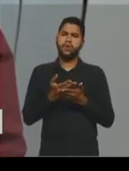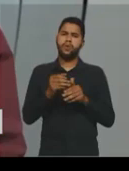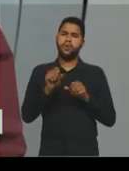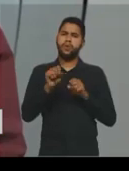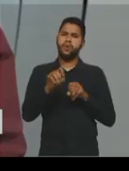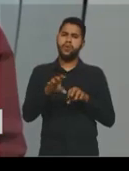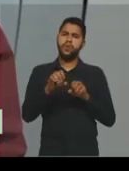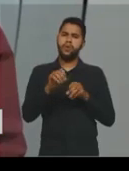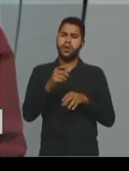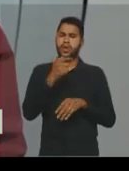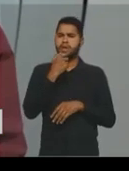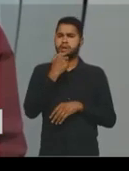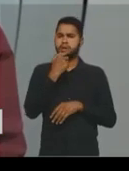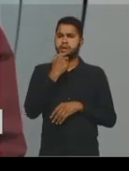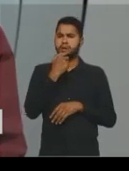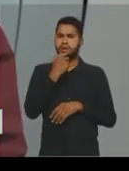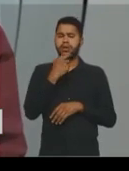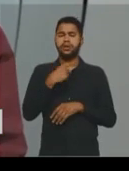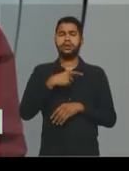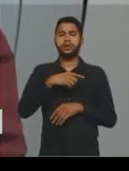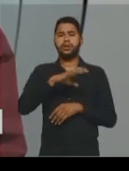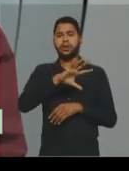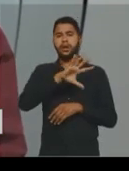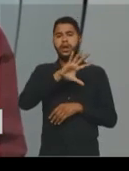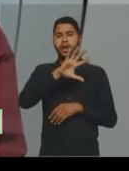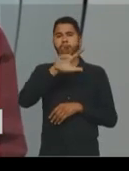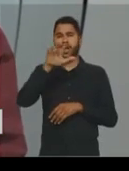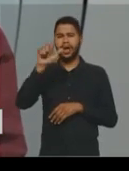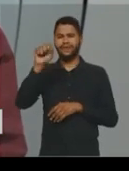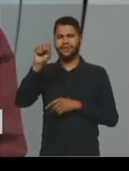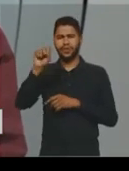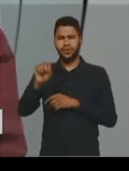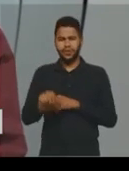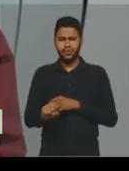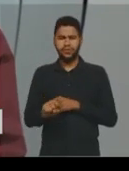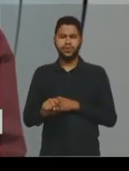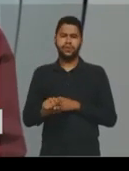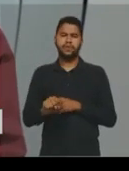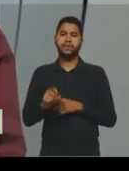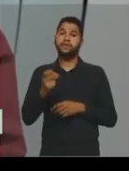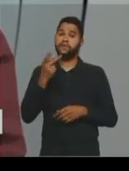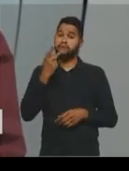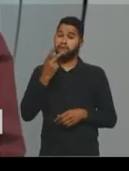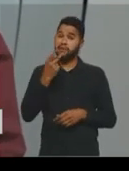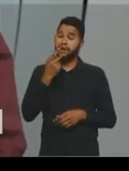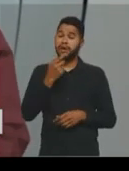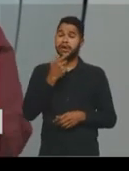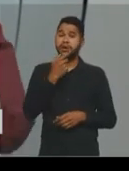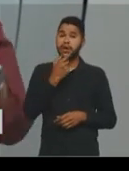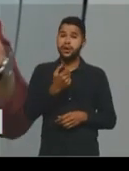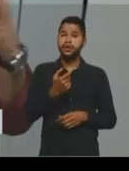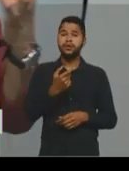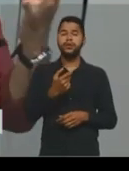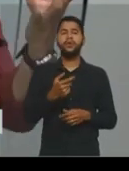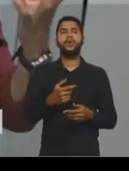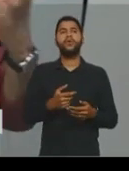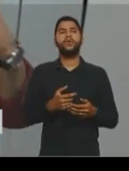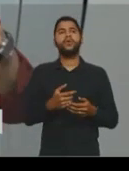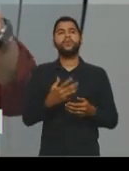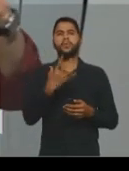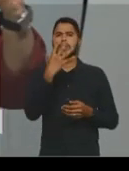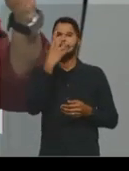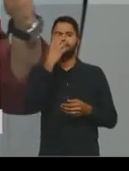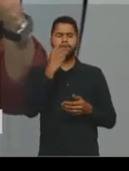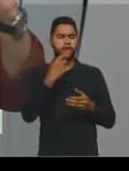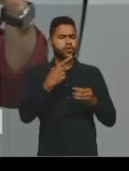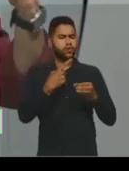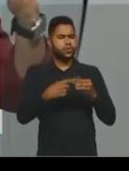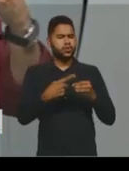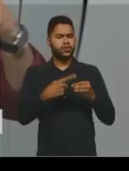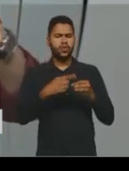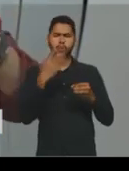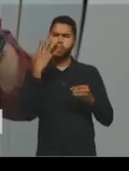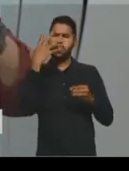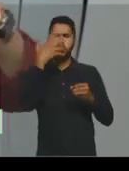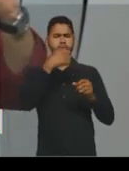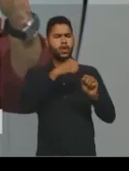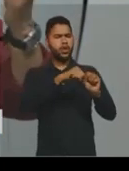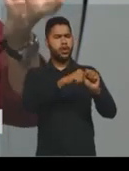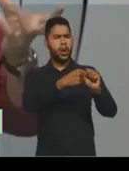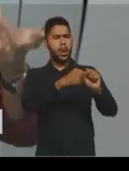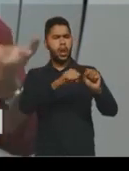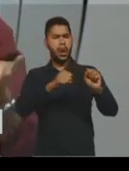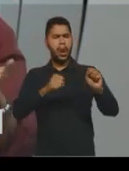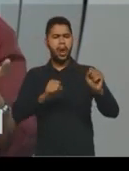de inglês, que tinha África do Sul, tem um país, a África do Sul fala inglês, que uma foto de um lugar, uma cidade bonita, grande,